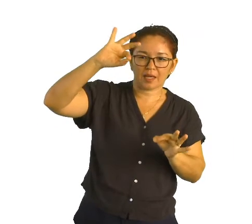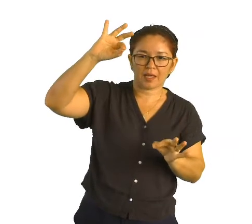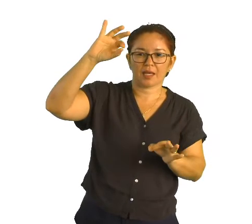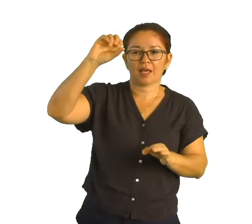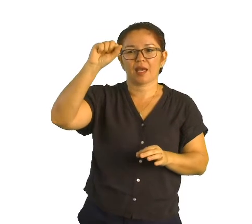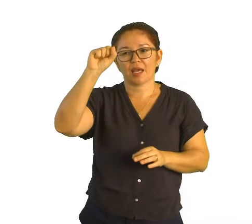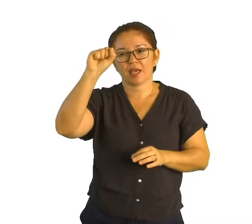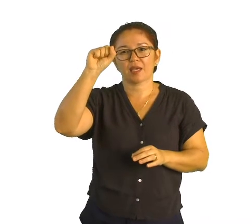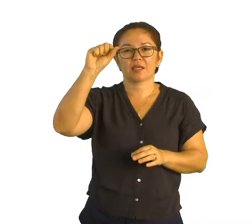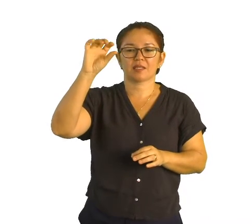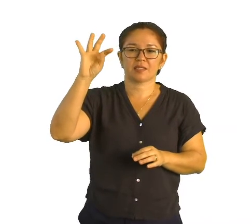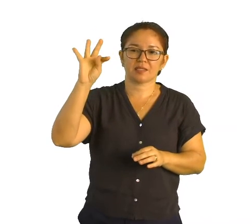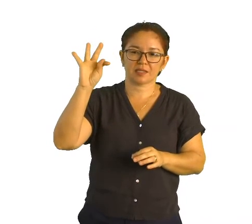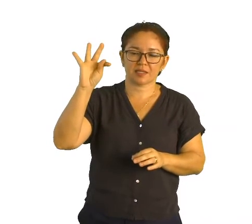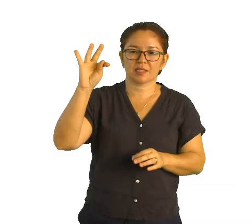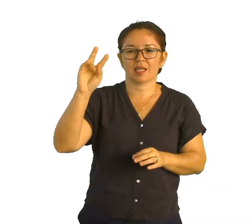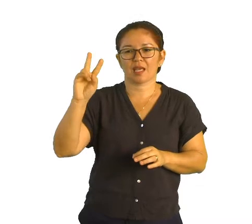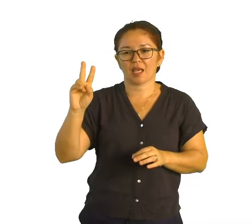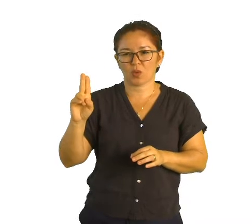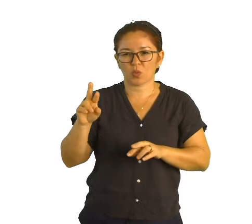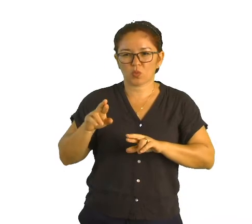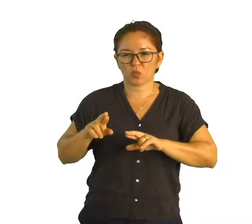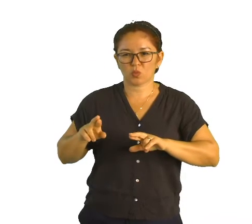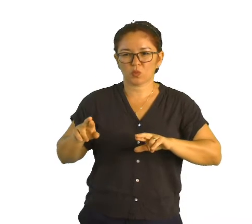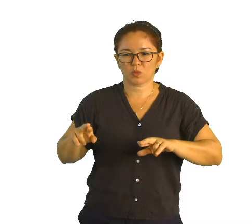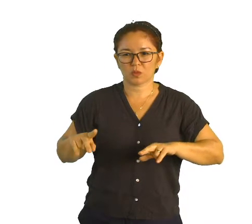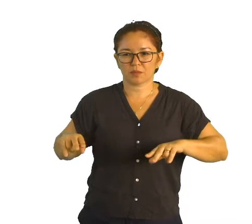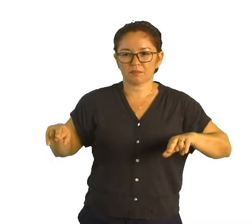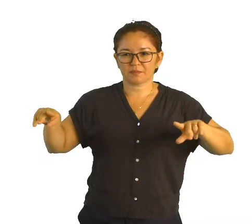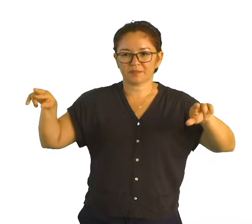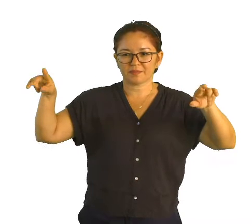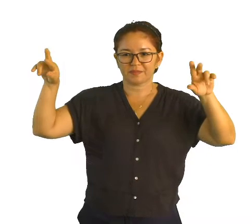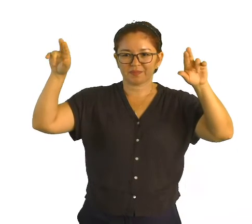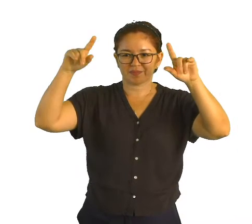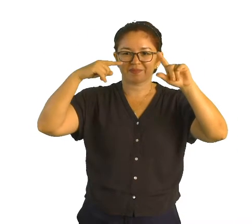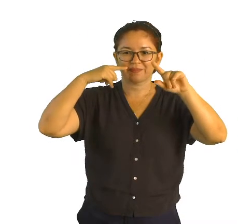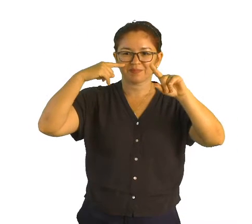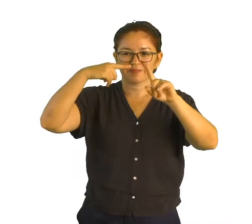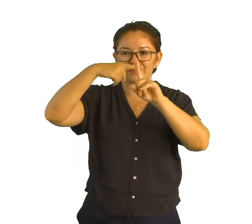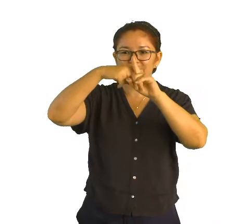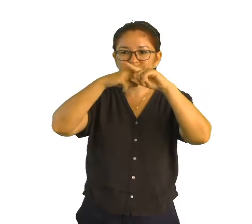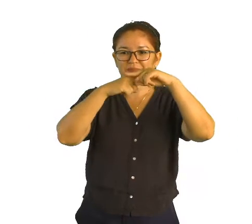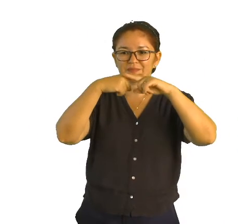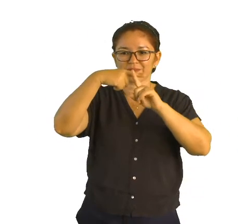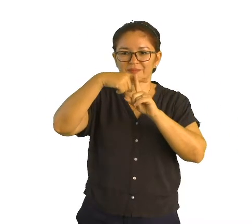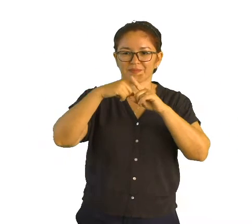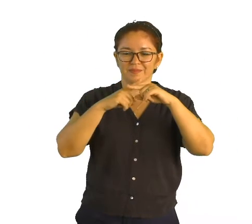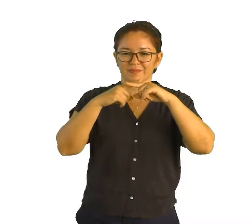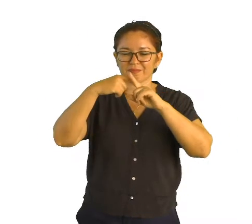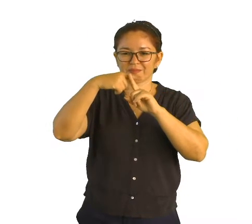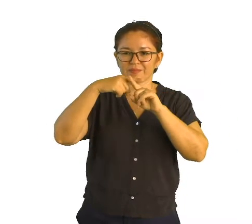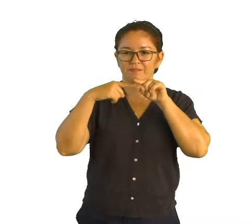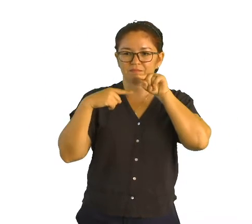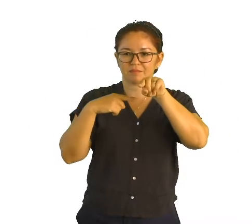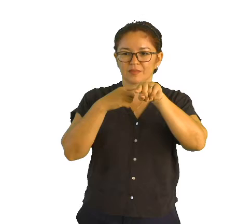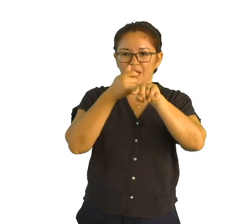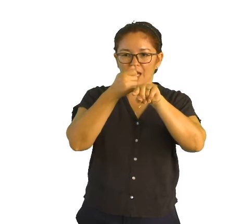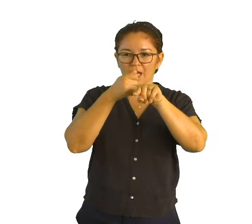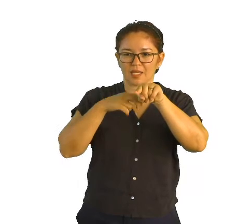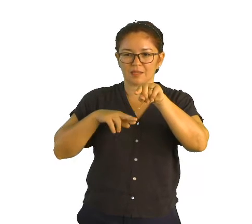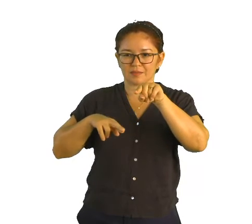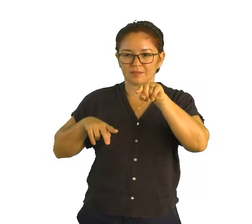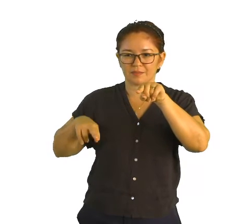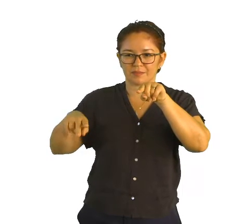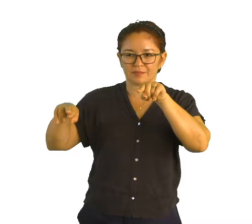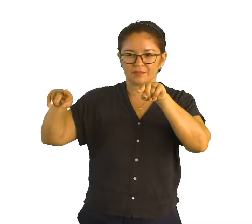T, a reta U. Você percebeu que nessa imagem as retas têm setinhas nas